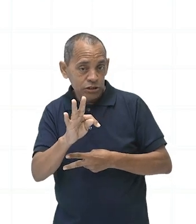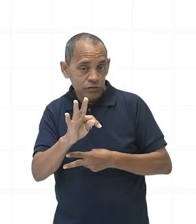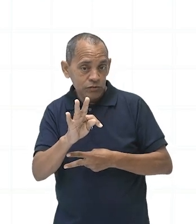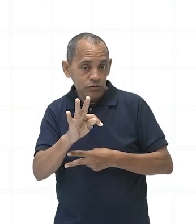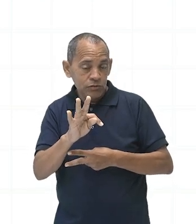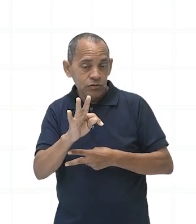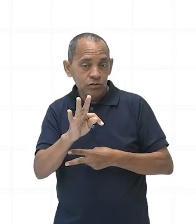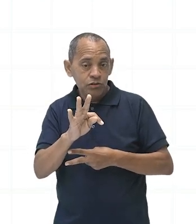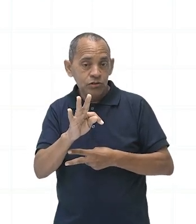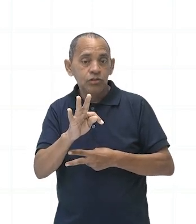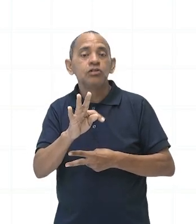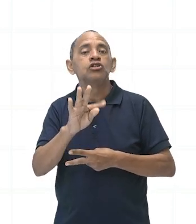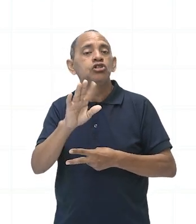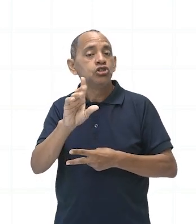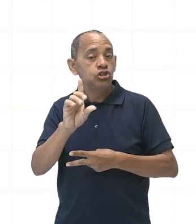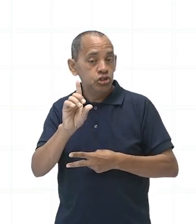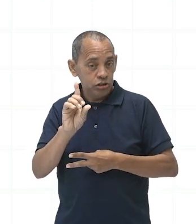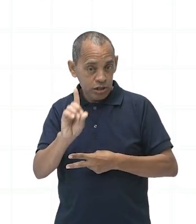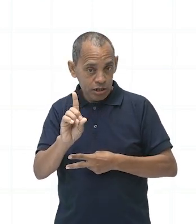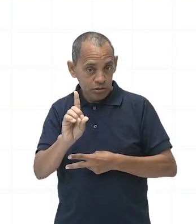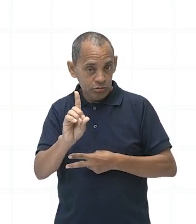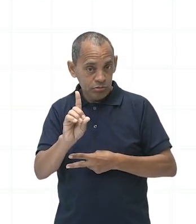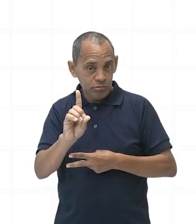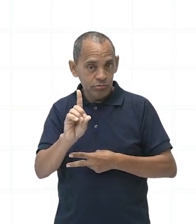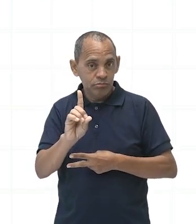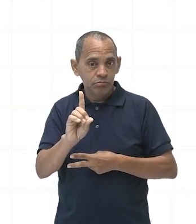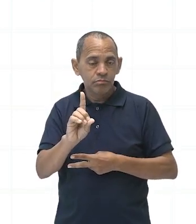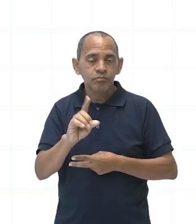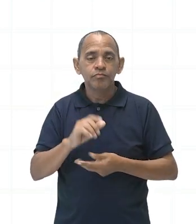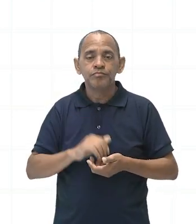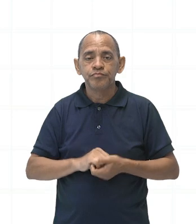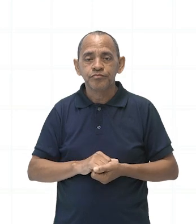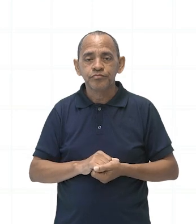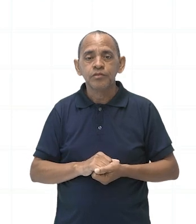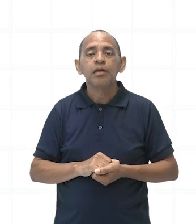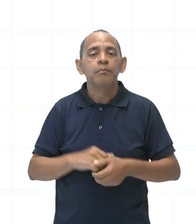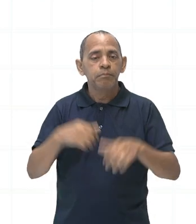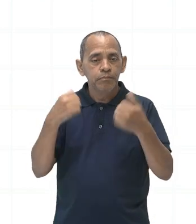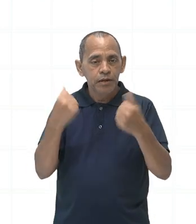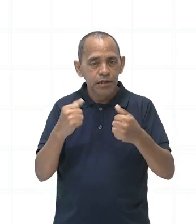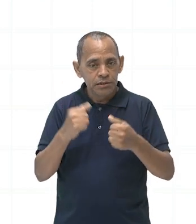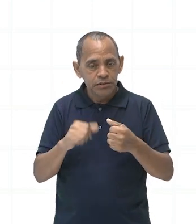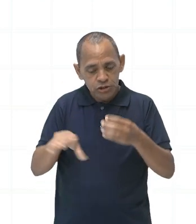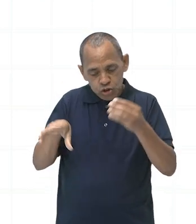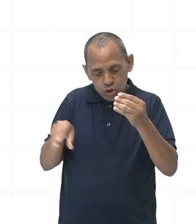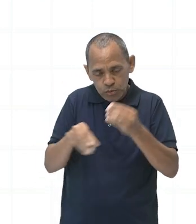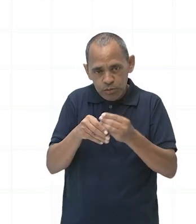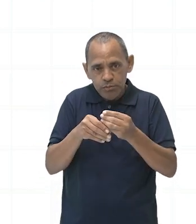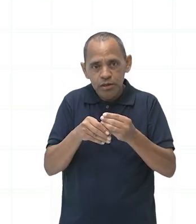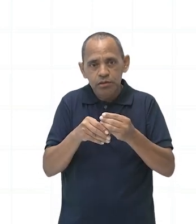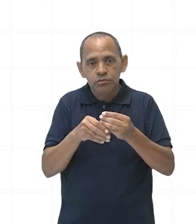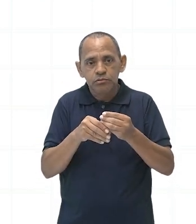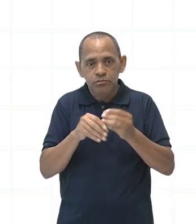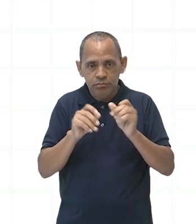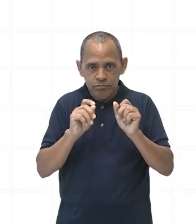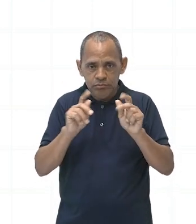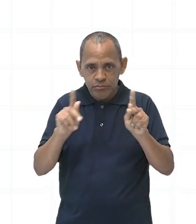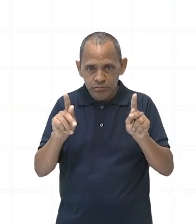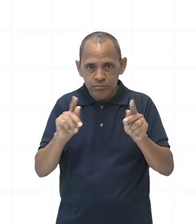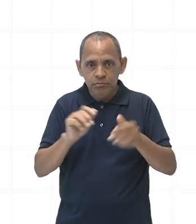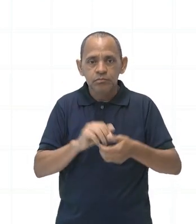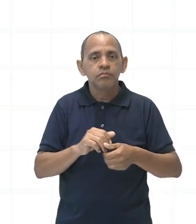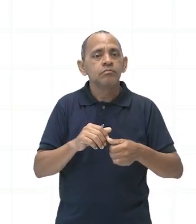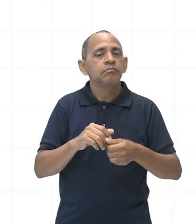transitivos. E os verbos transitivos, eles são aqueles que precisam de complemento, tá? E aí eu tenho que